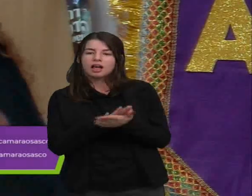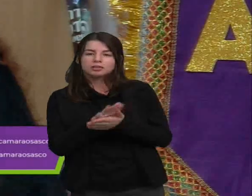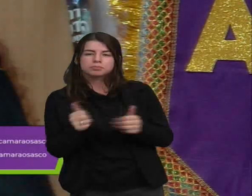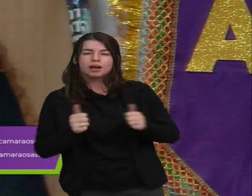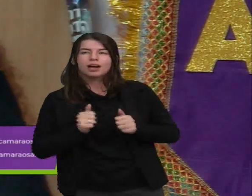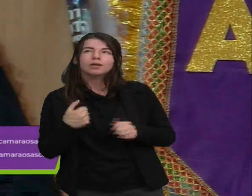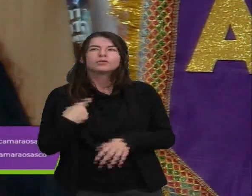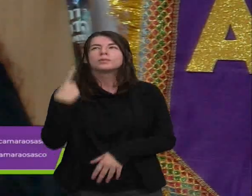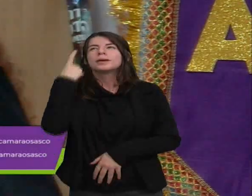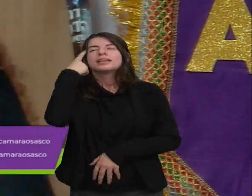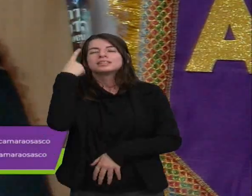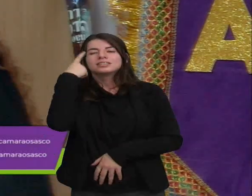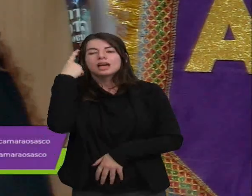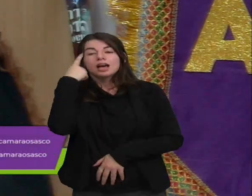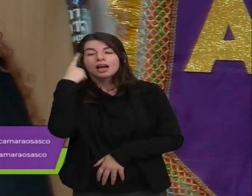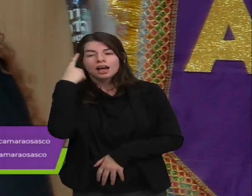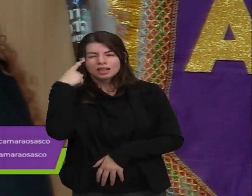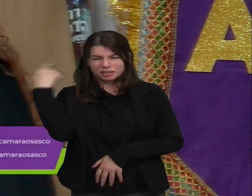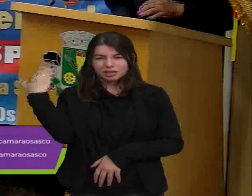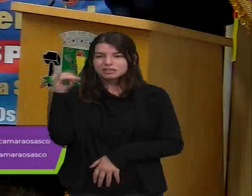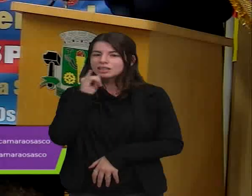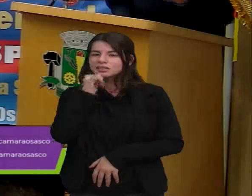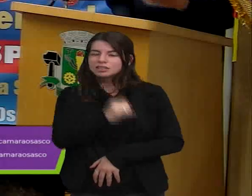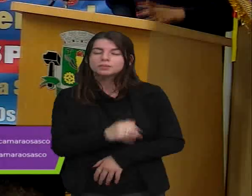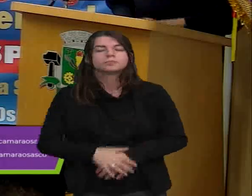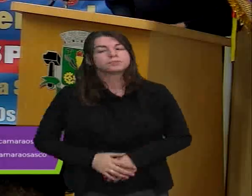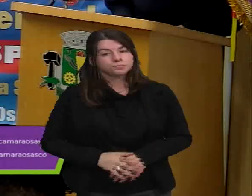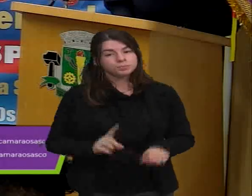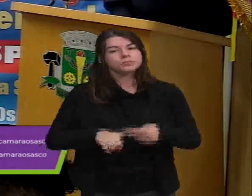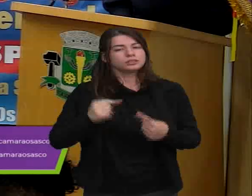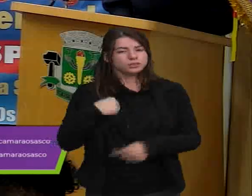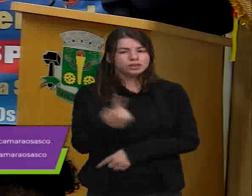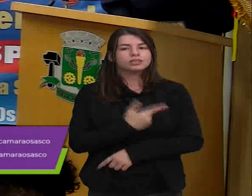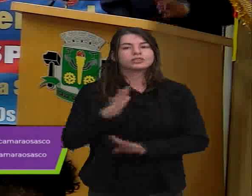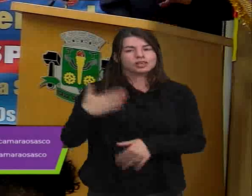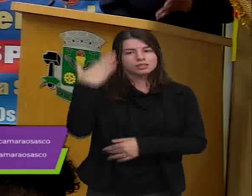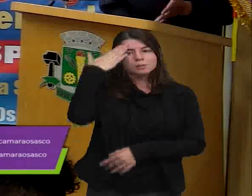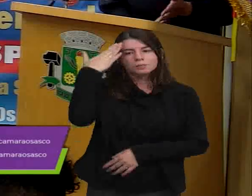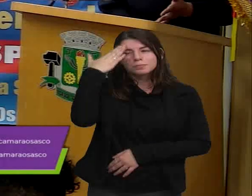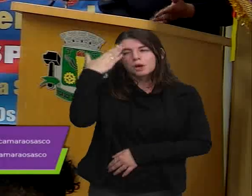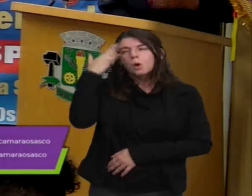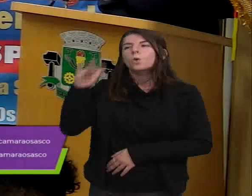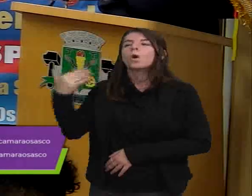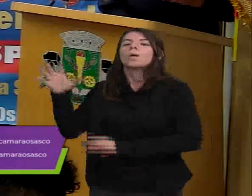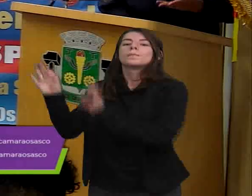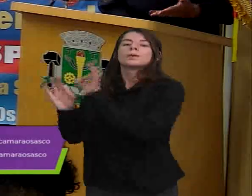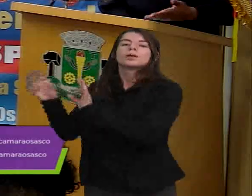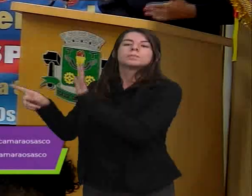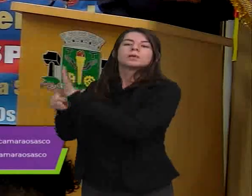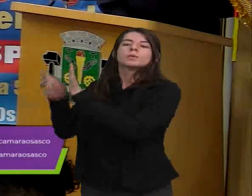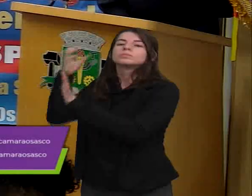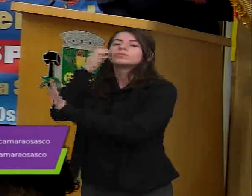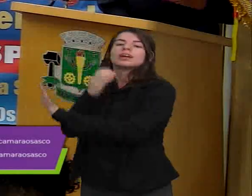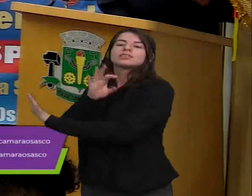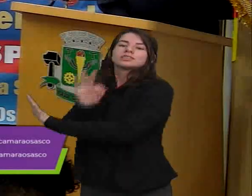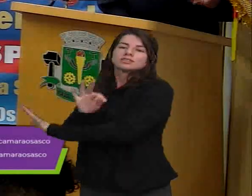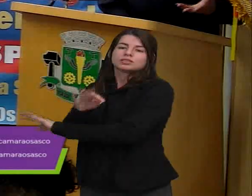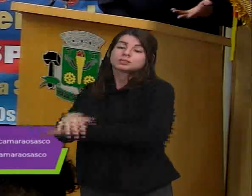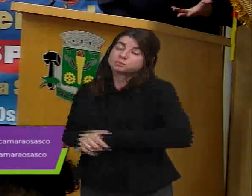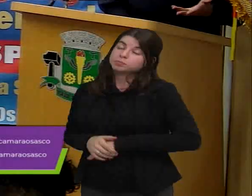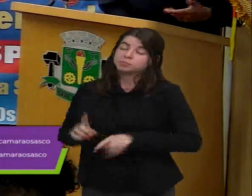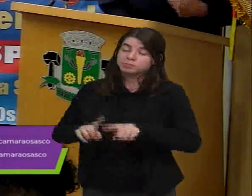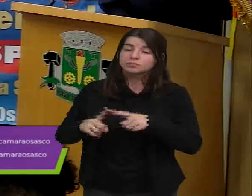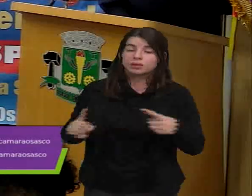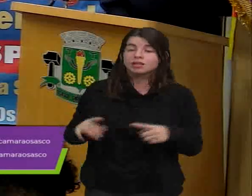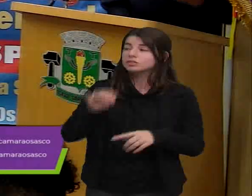que essa era a missão primordial de Tarcísio mesmo antes de se eleger e nós estamos aqui para dizer para o Tarcísio que vai ser com muita